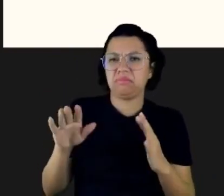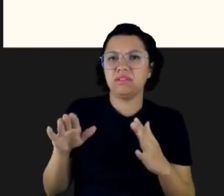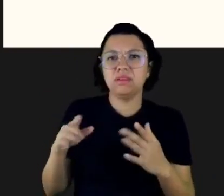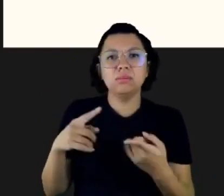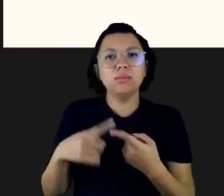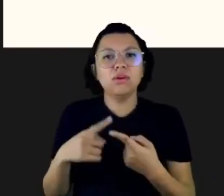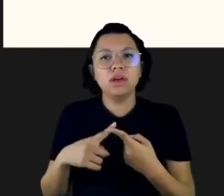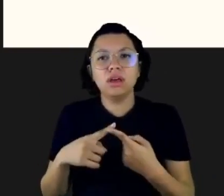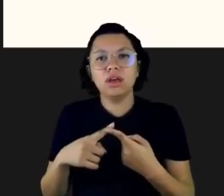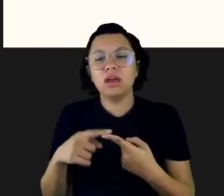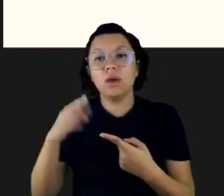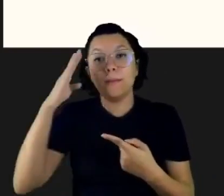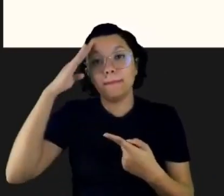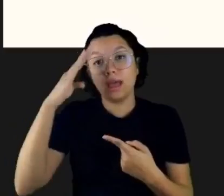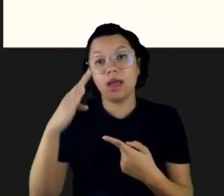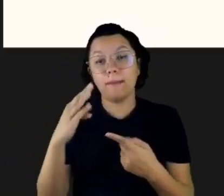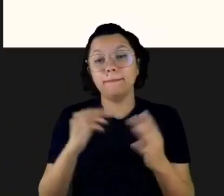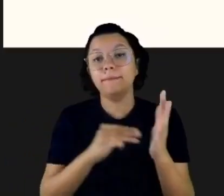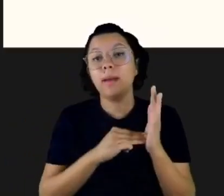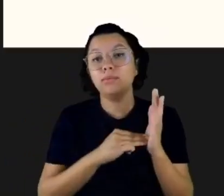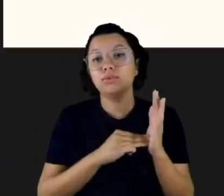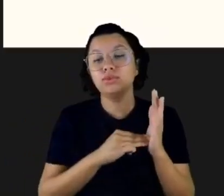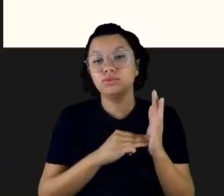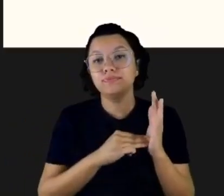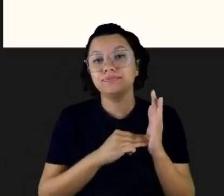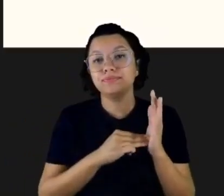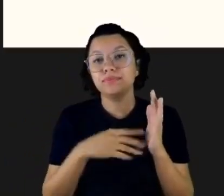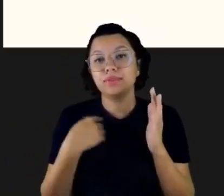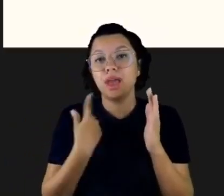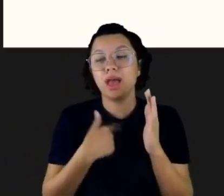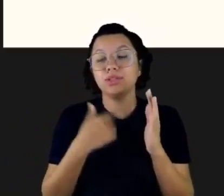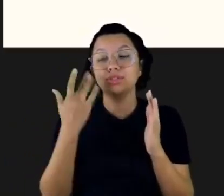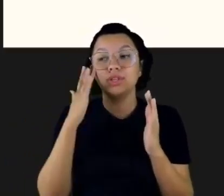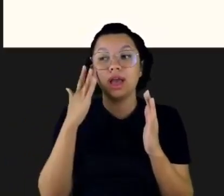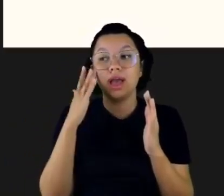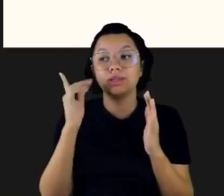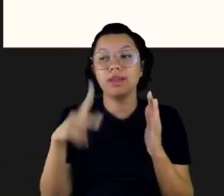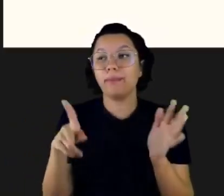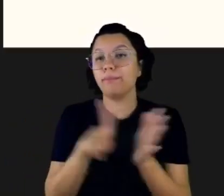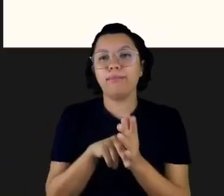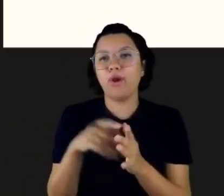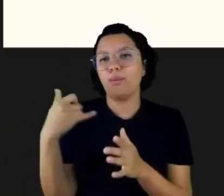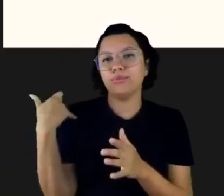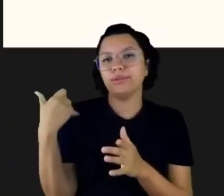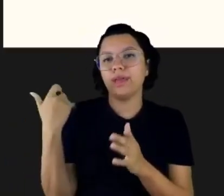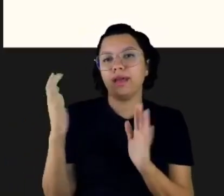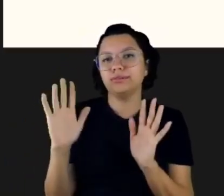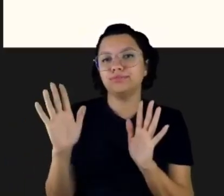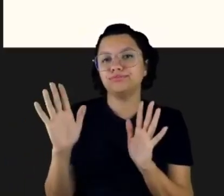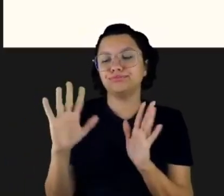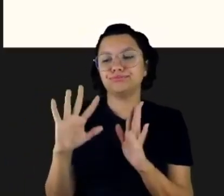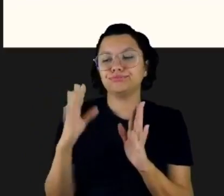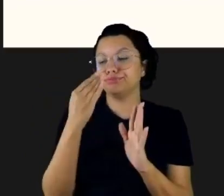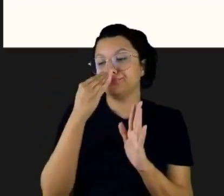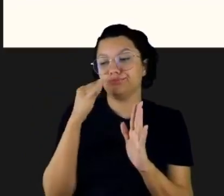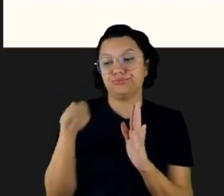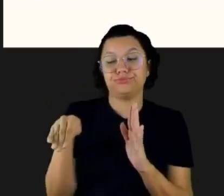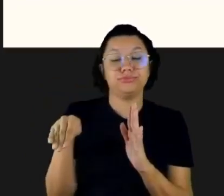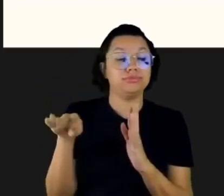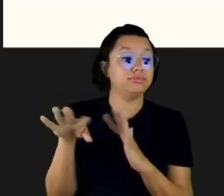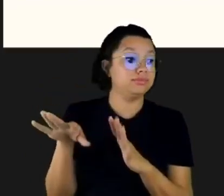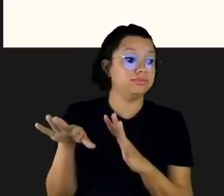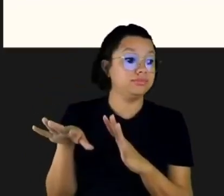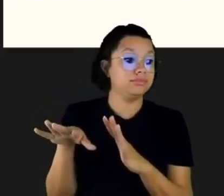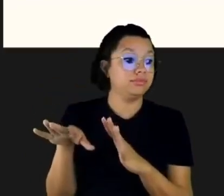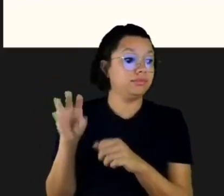principais motivos é que a gente acha que aquele comportamento é da idade. E a gente negligencia esse cuidado. A gente acha